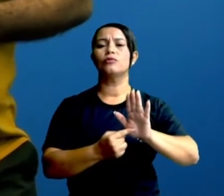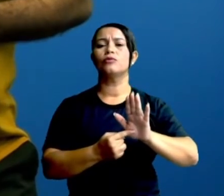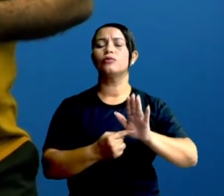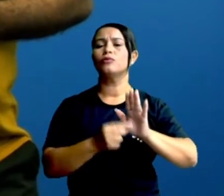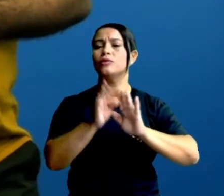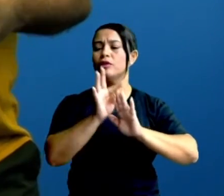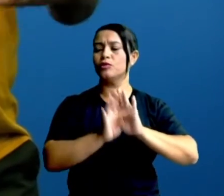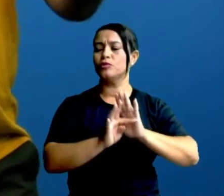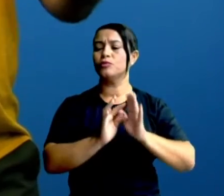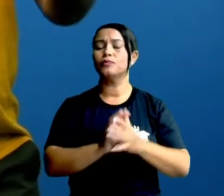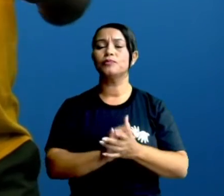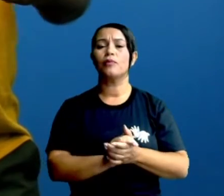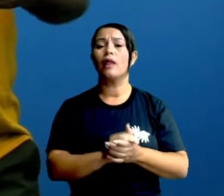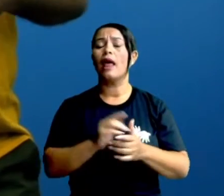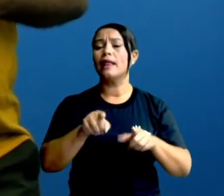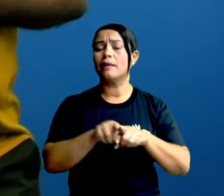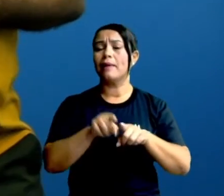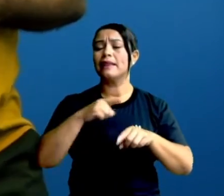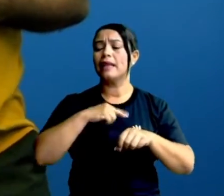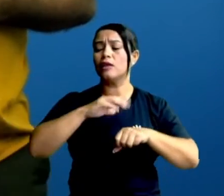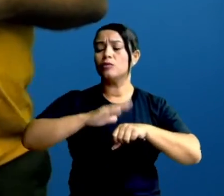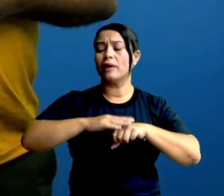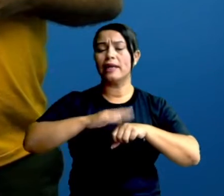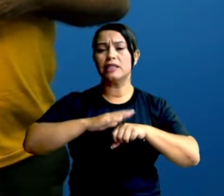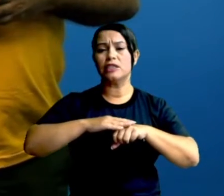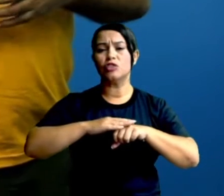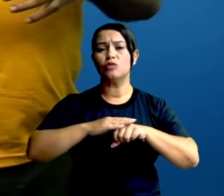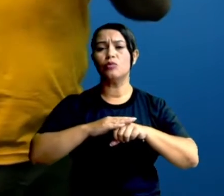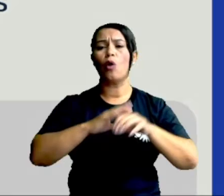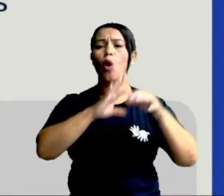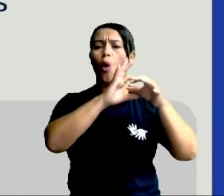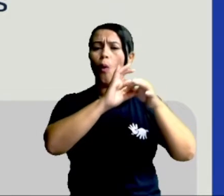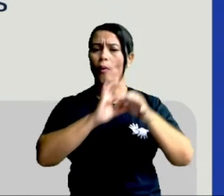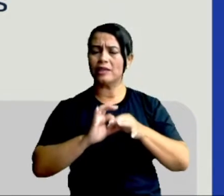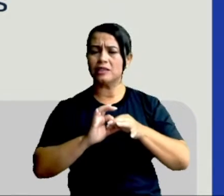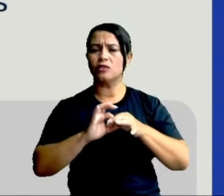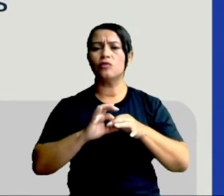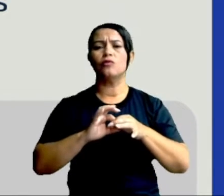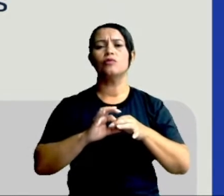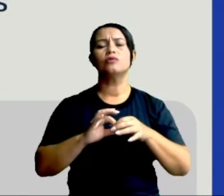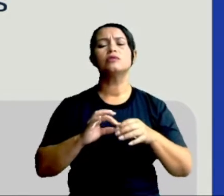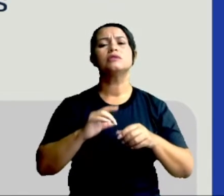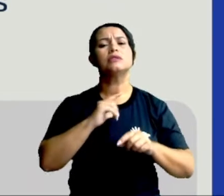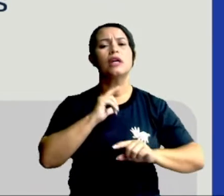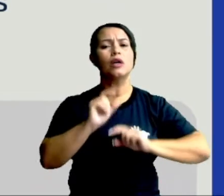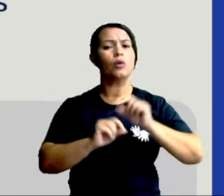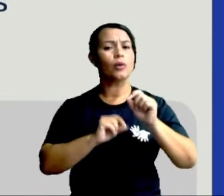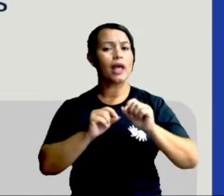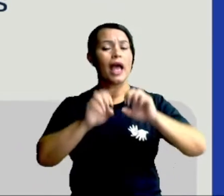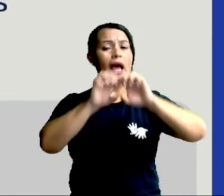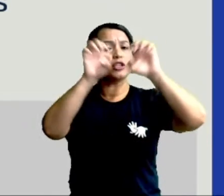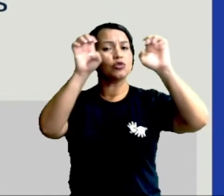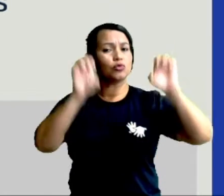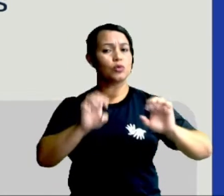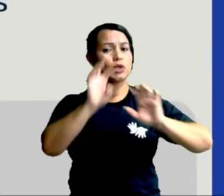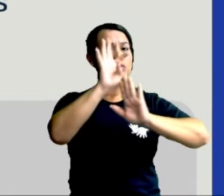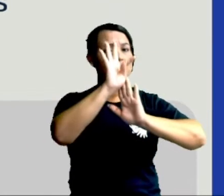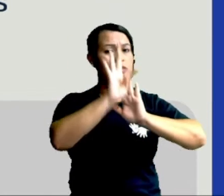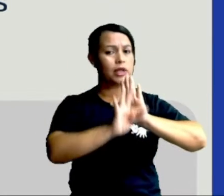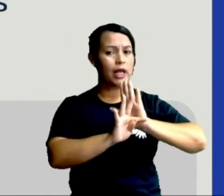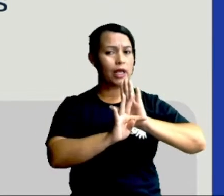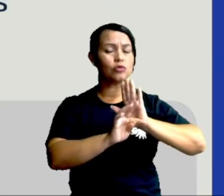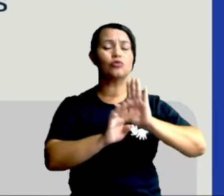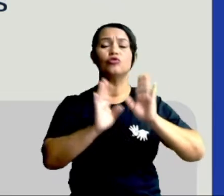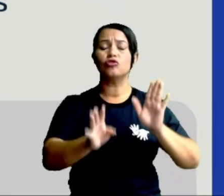texto. E os mecanismos coesivos estão restritos à estrutura do texto. Já a